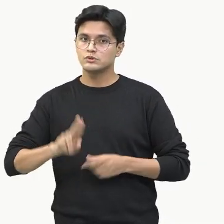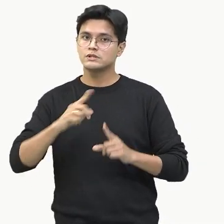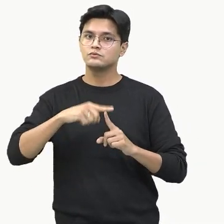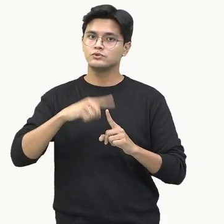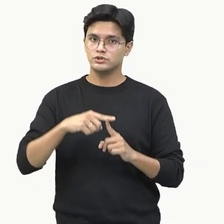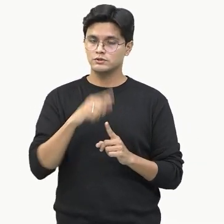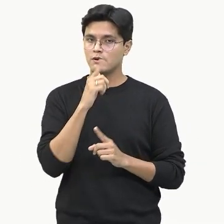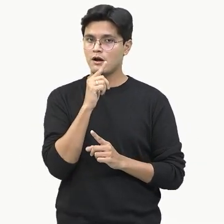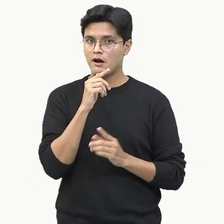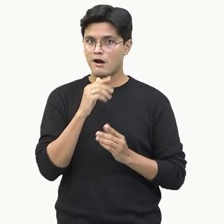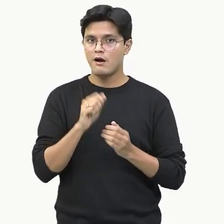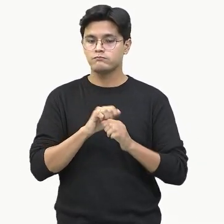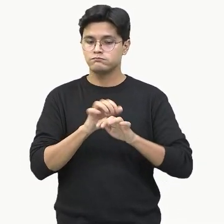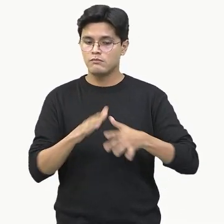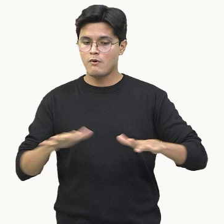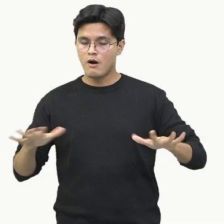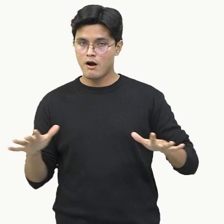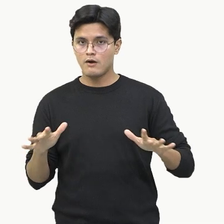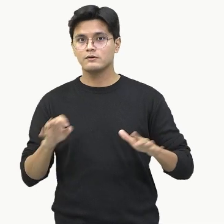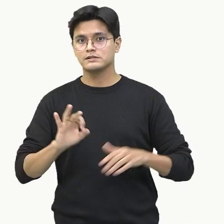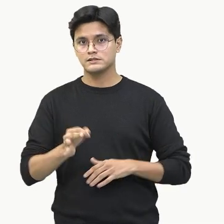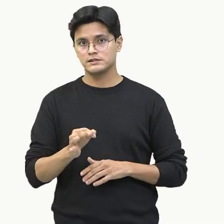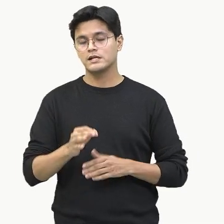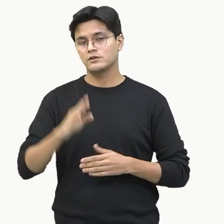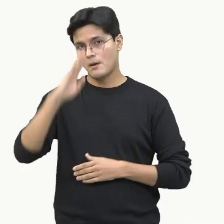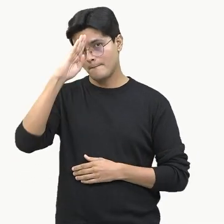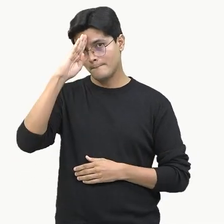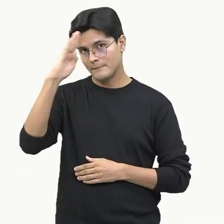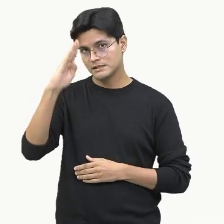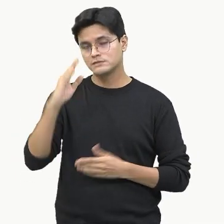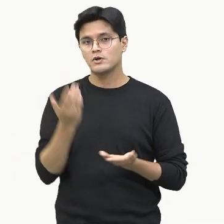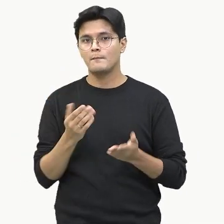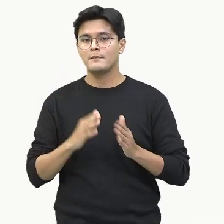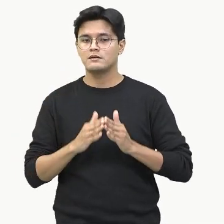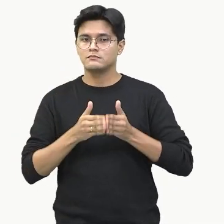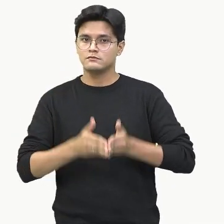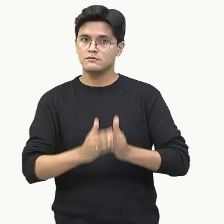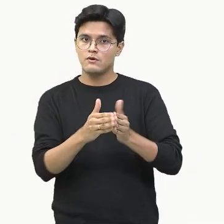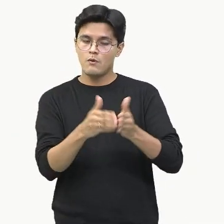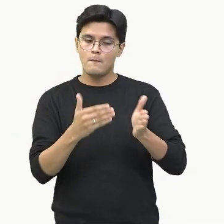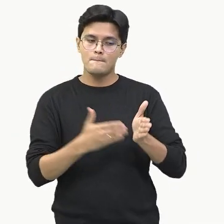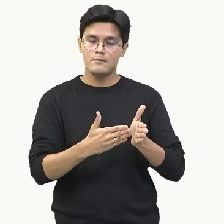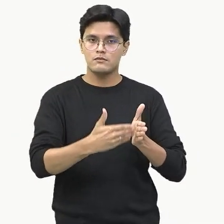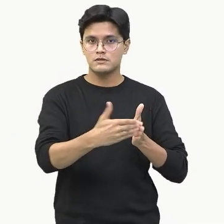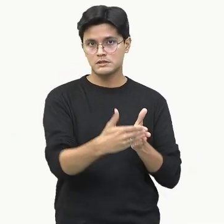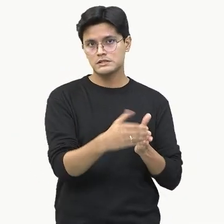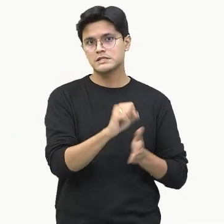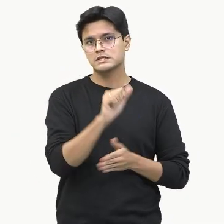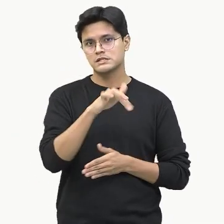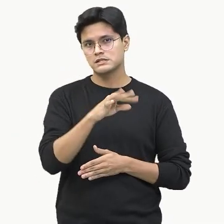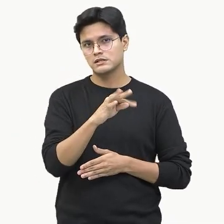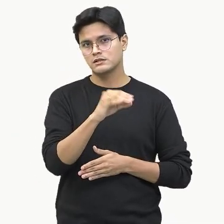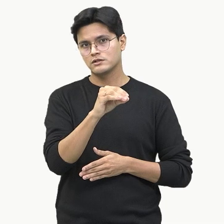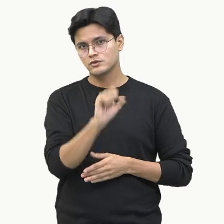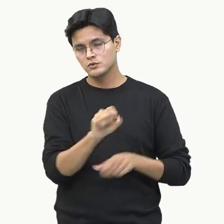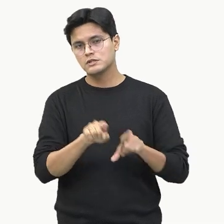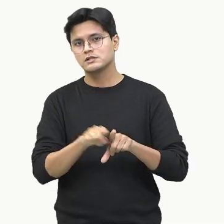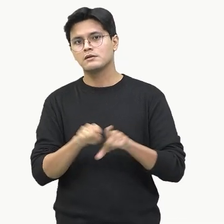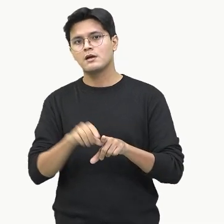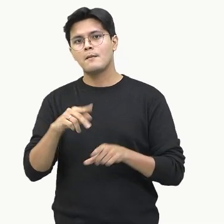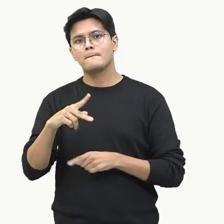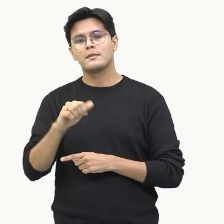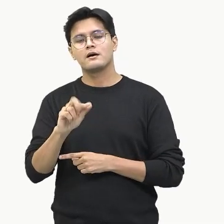aquaviário principalmente aí eh nos portos que nós já vimos né no porto de Santos no Porto de Paranaguá